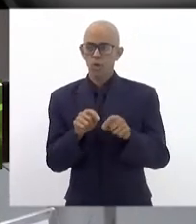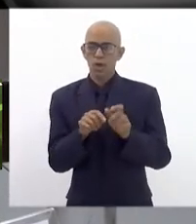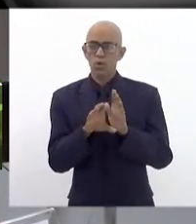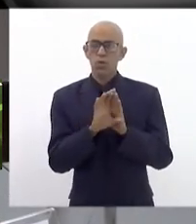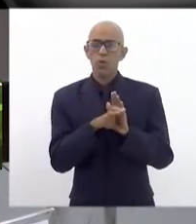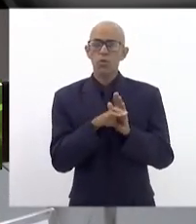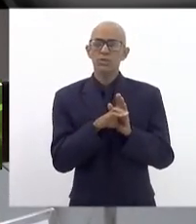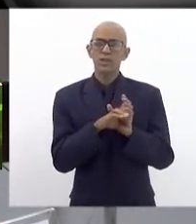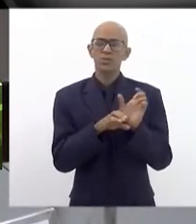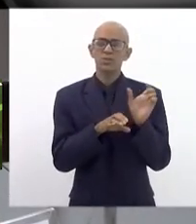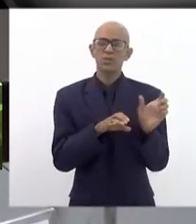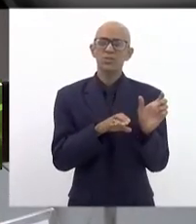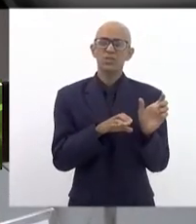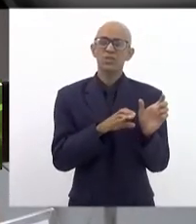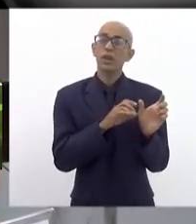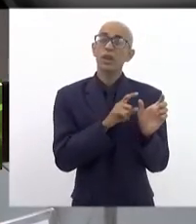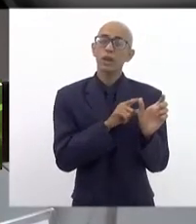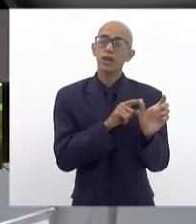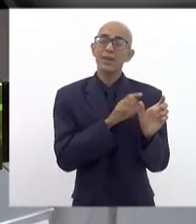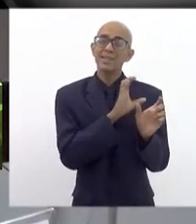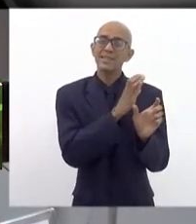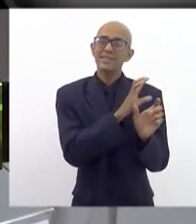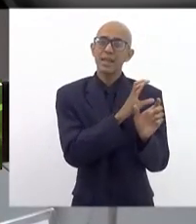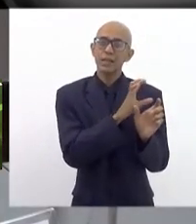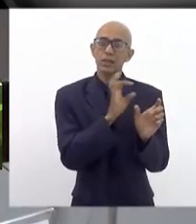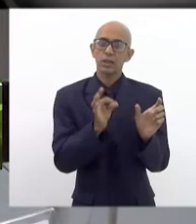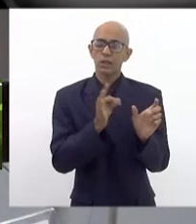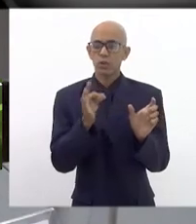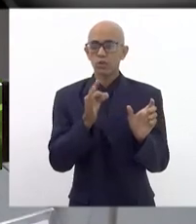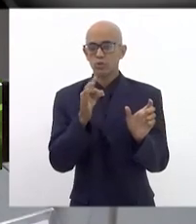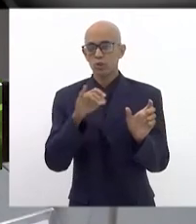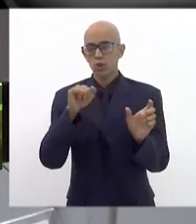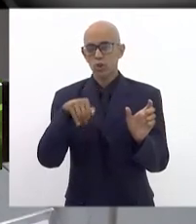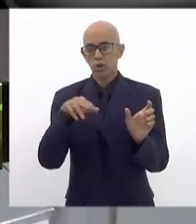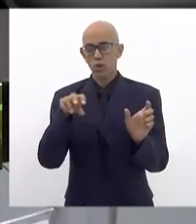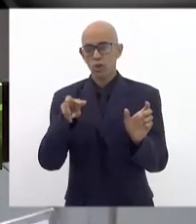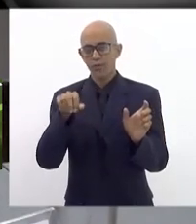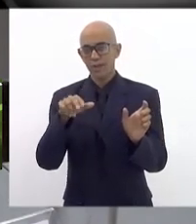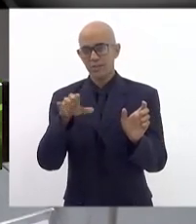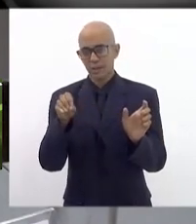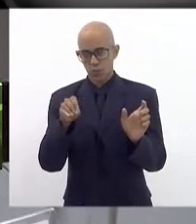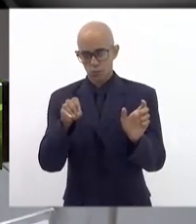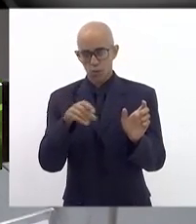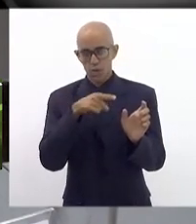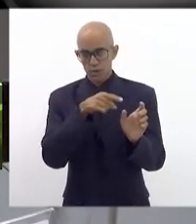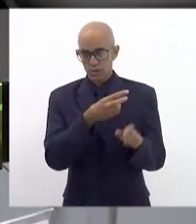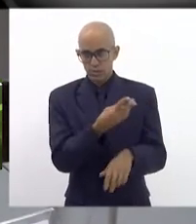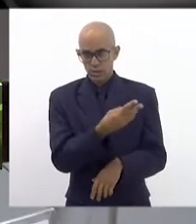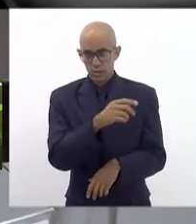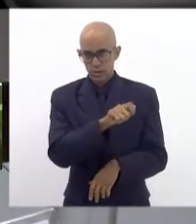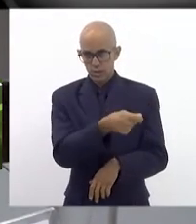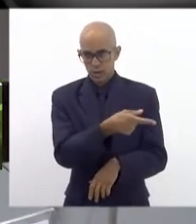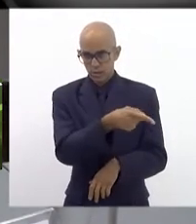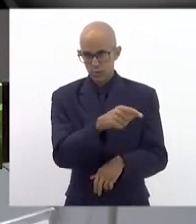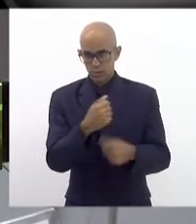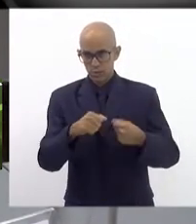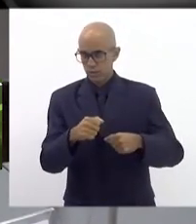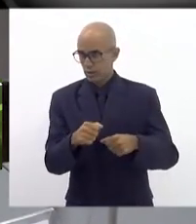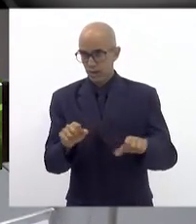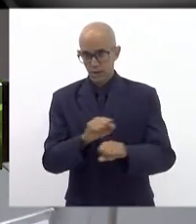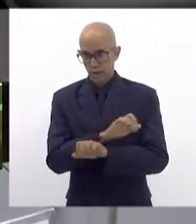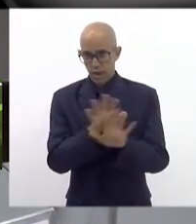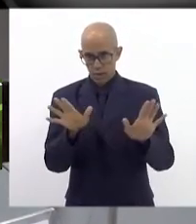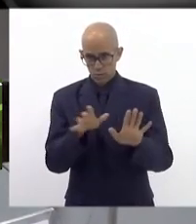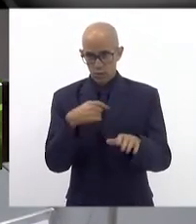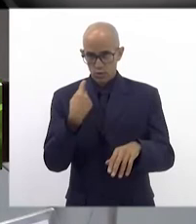tecnologia e inovação. Obviamente, esses três termos precisam ser claramente definidos. Nós, técnicos, gostamos de definir claramente as palavras